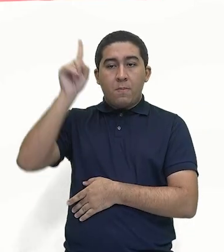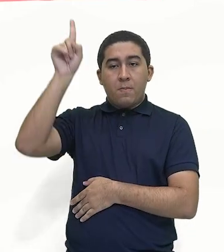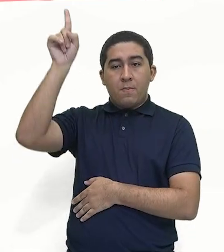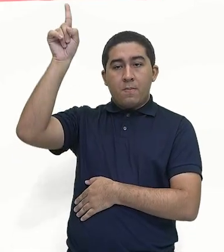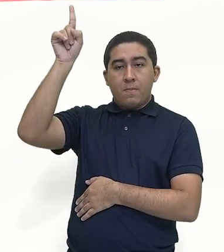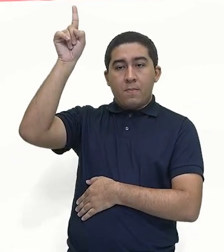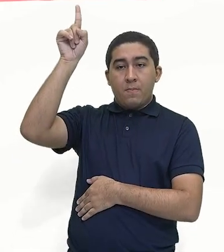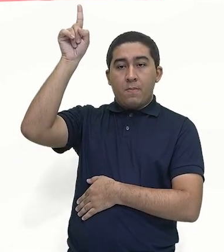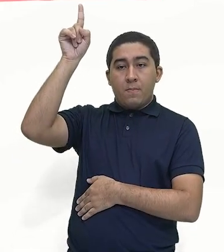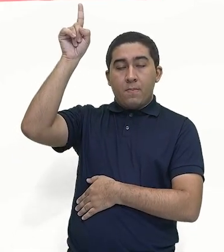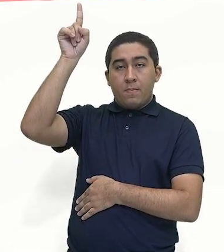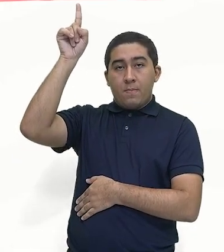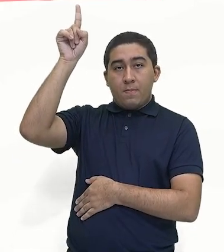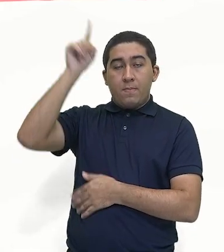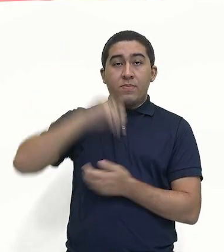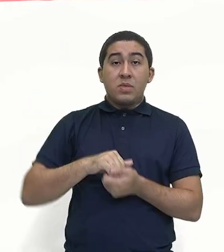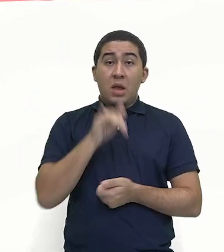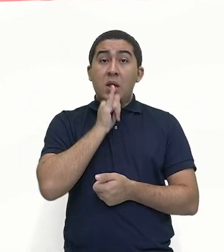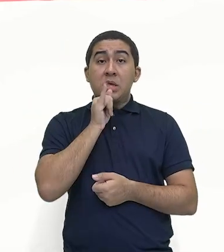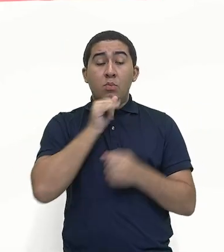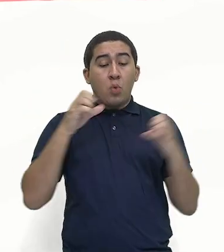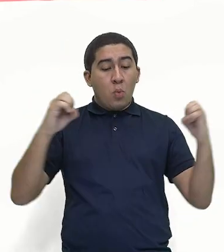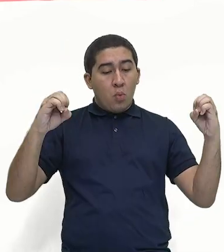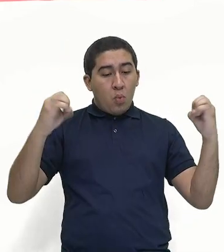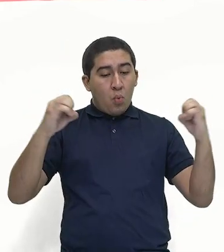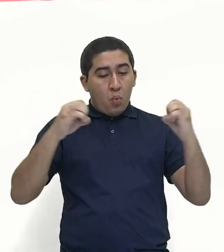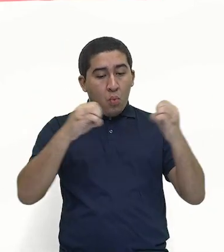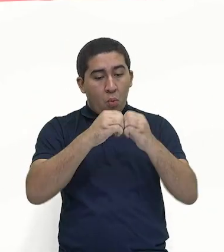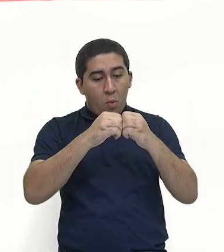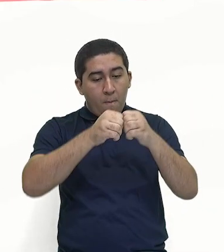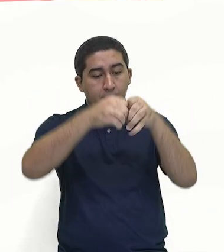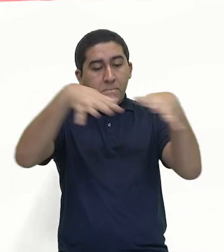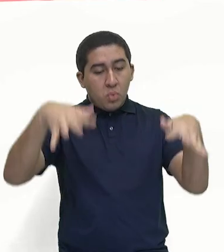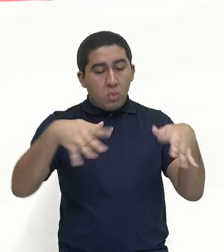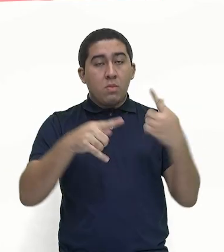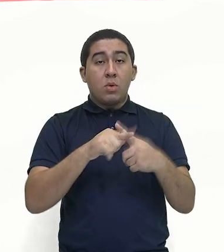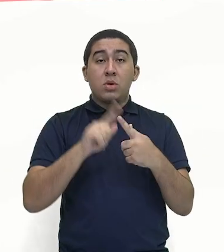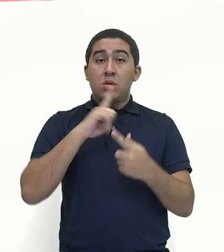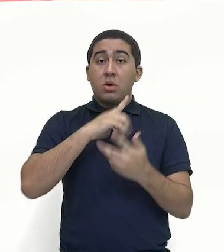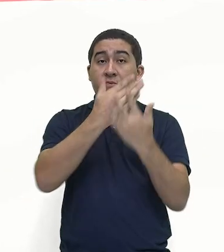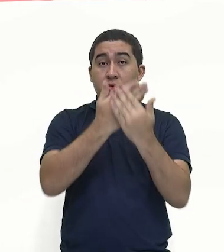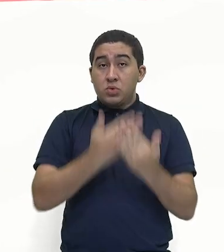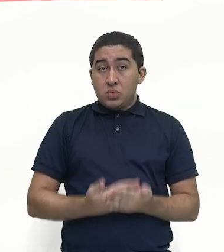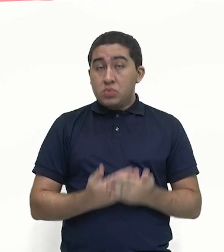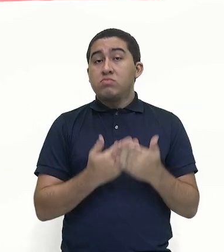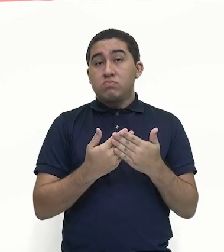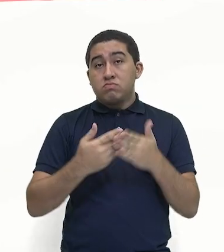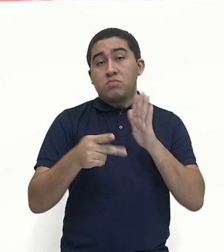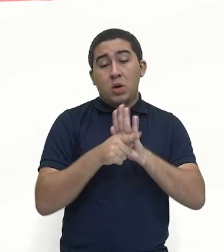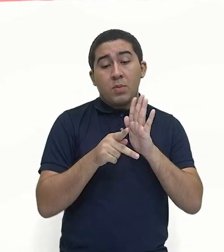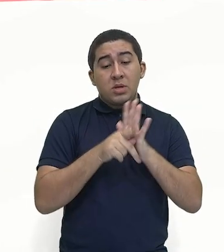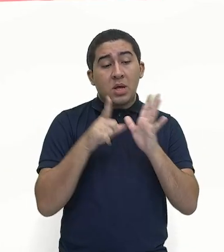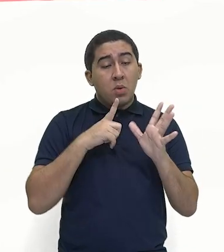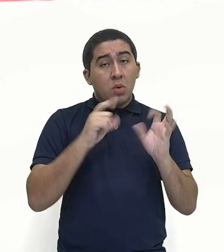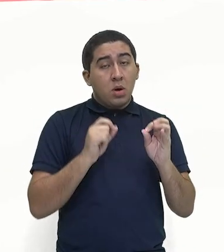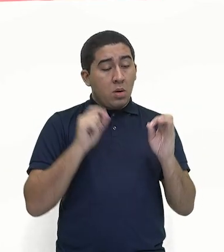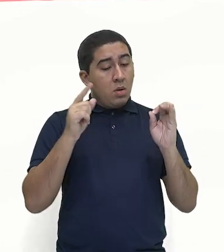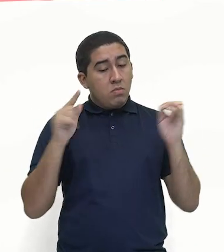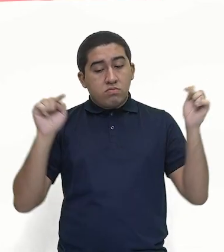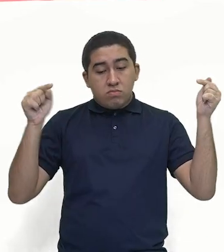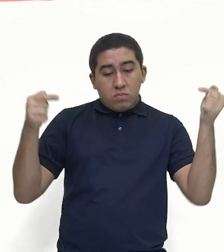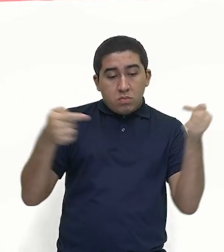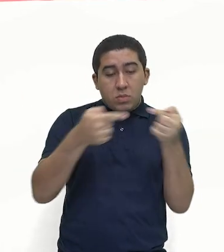né, do Big Bang, teoria, né? Por quê? Porque teve um estudo aí que foi trazido, né, iluminado,